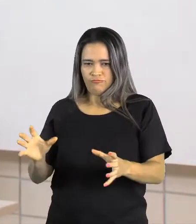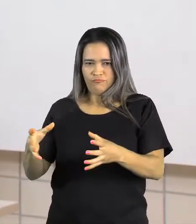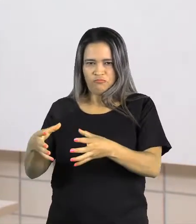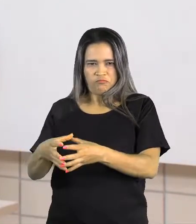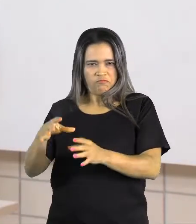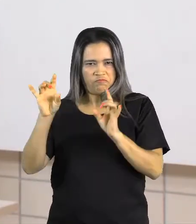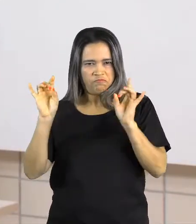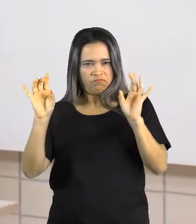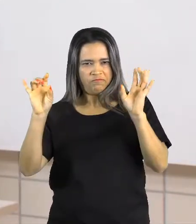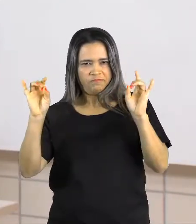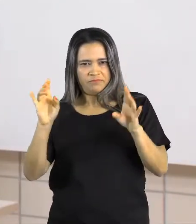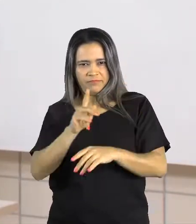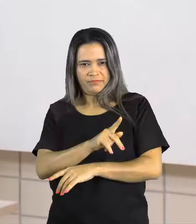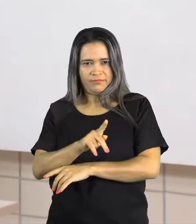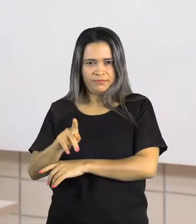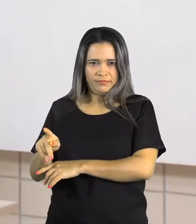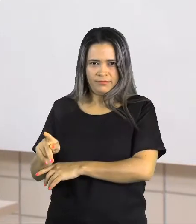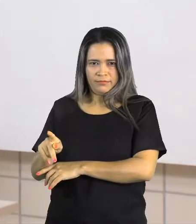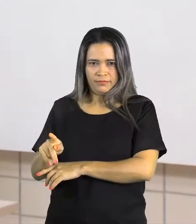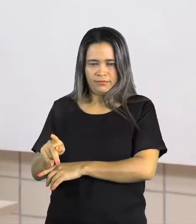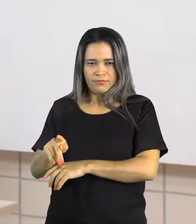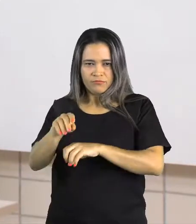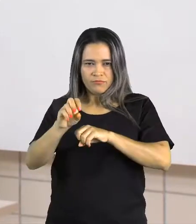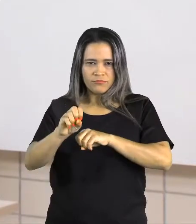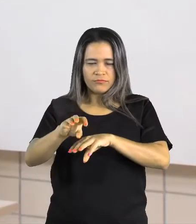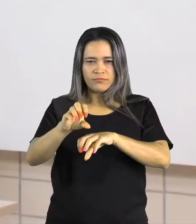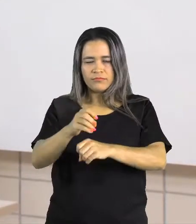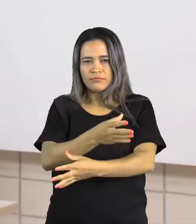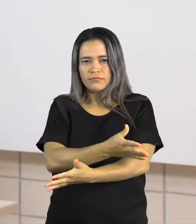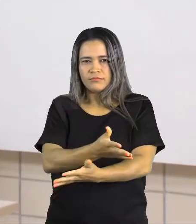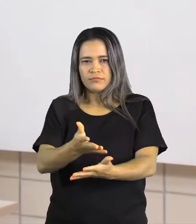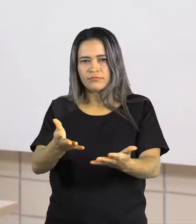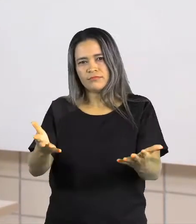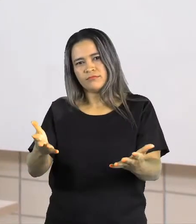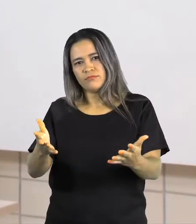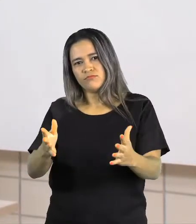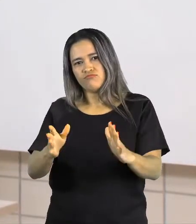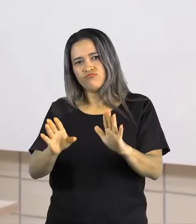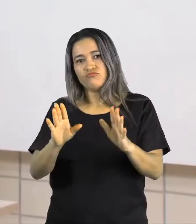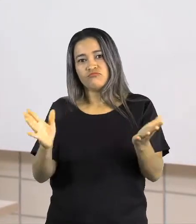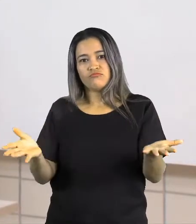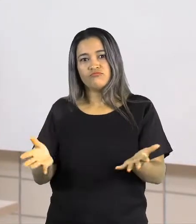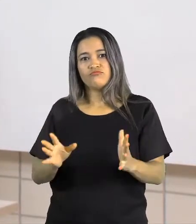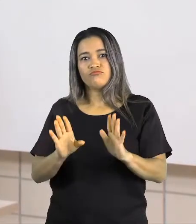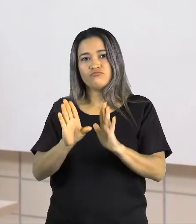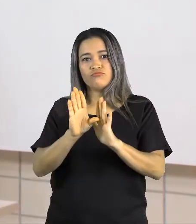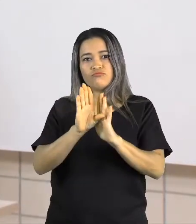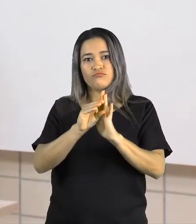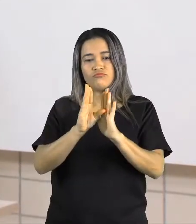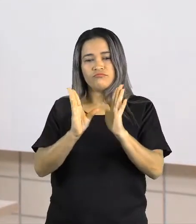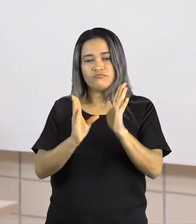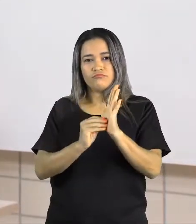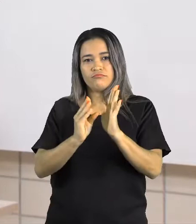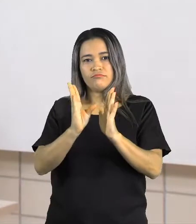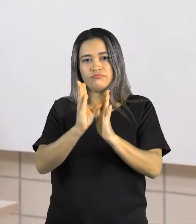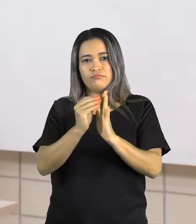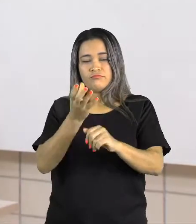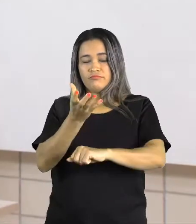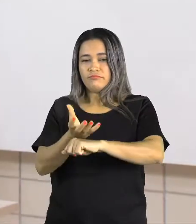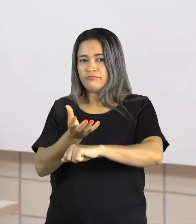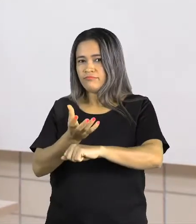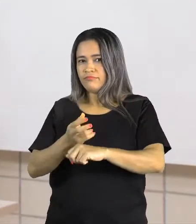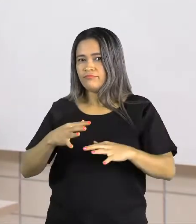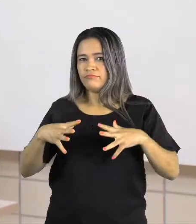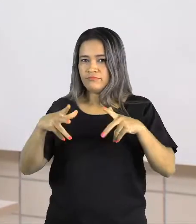de professores transmitindo para vocês os nossos componentes curriculares de cada disciplina. Todos os